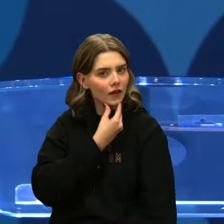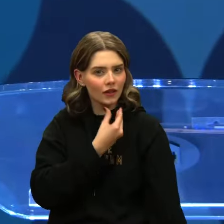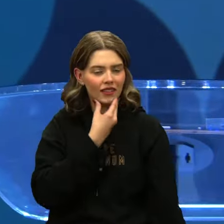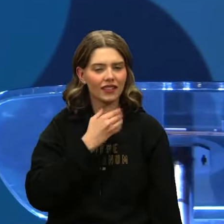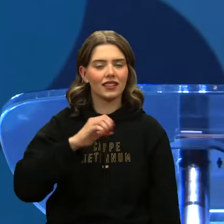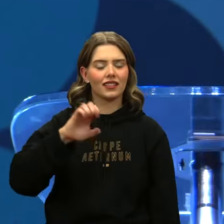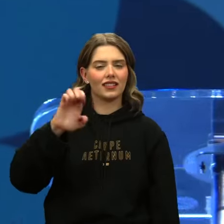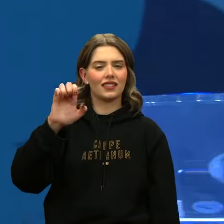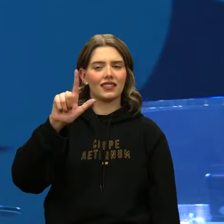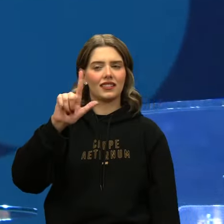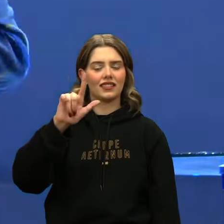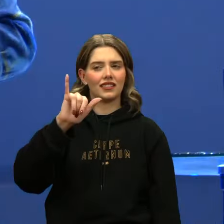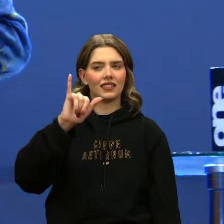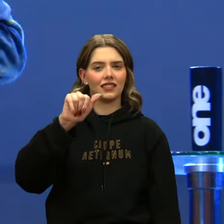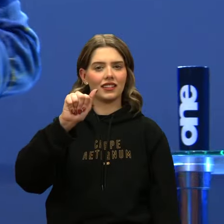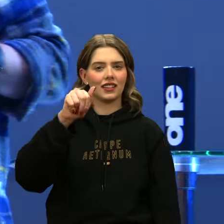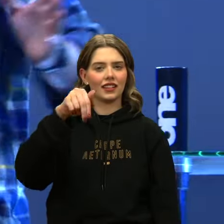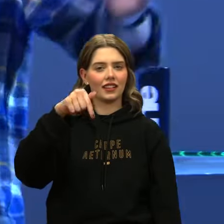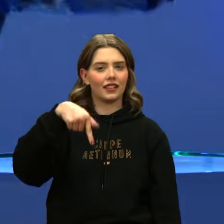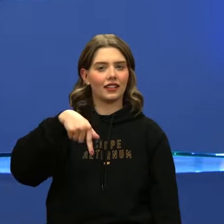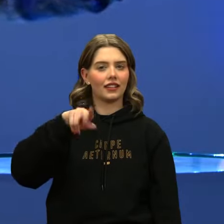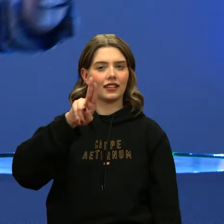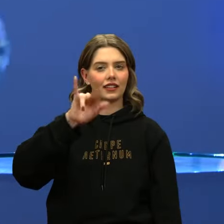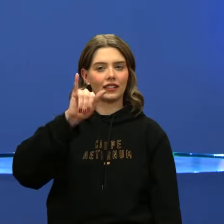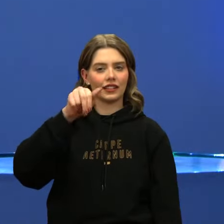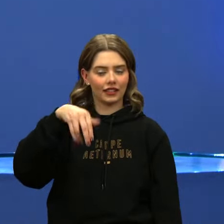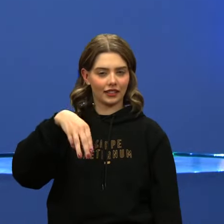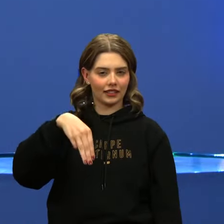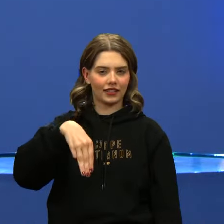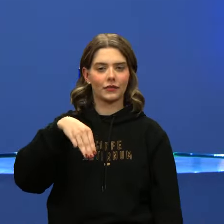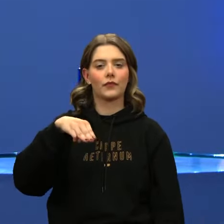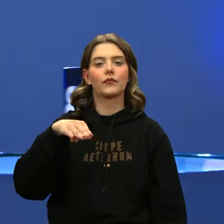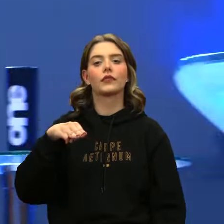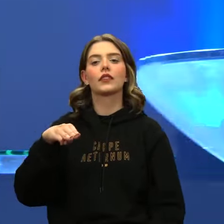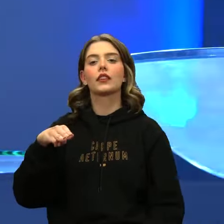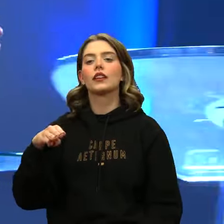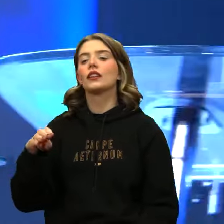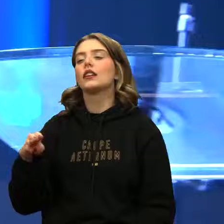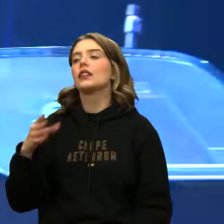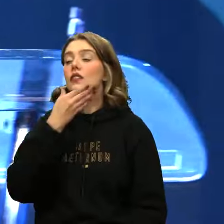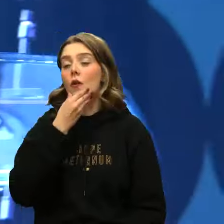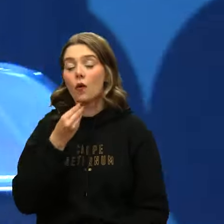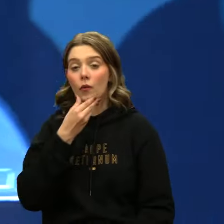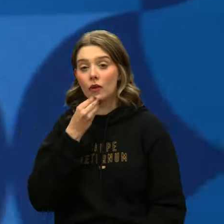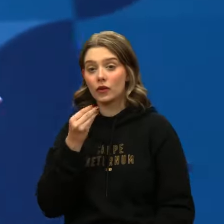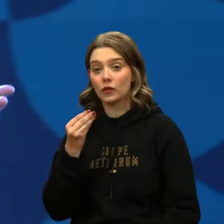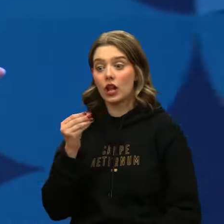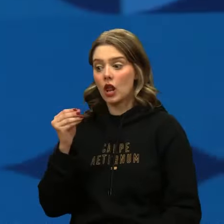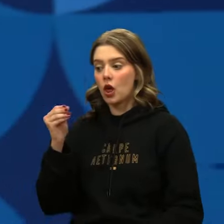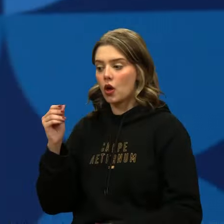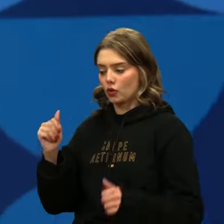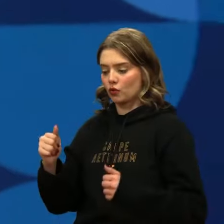Eliaquim. Eliaquim foi aquele que, quando o império da Síria veio atacar Judá, ele foi com o peito aberto